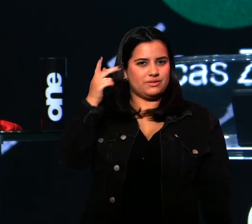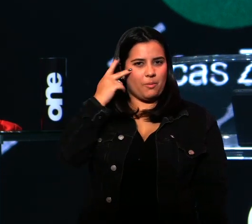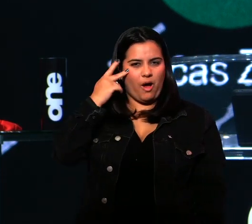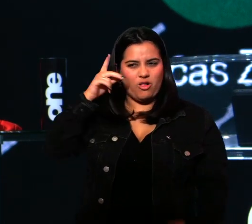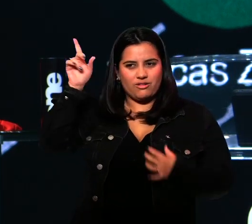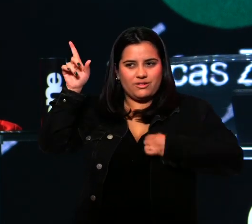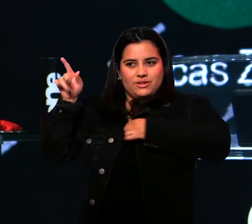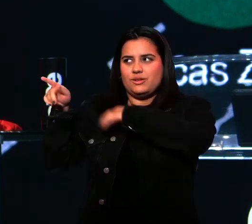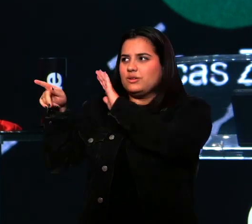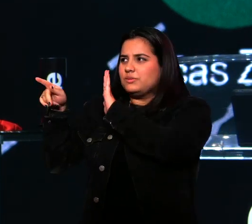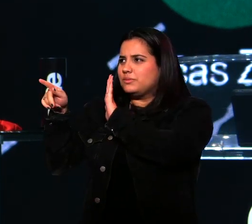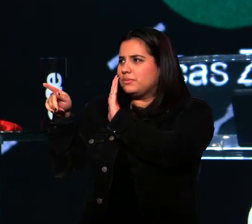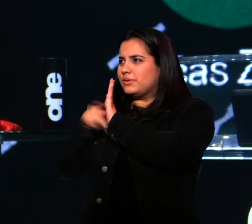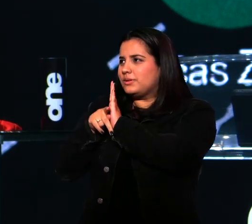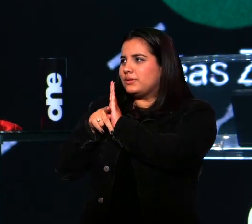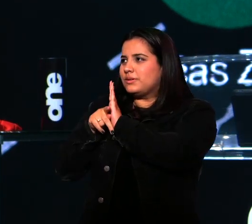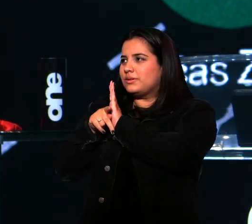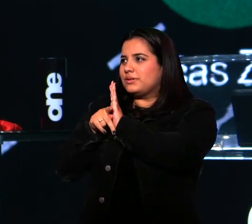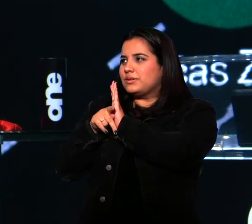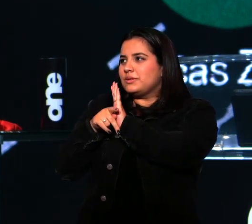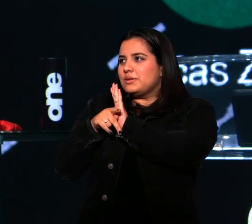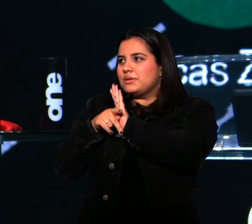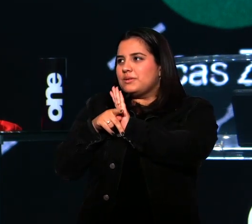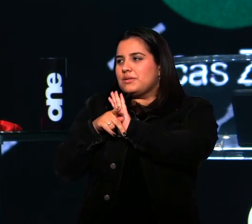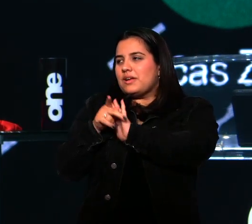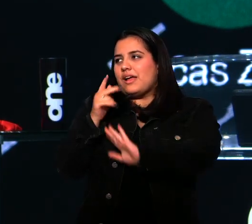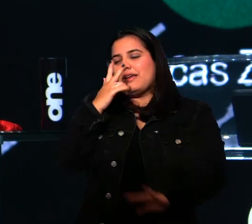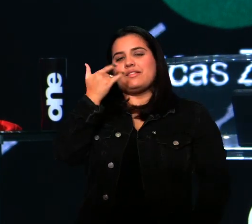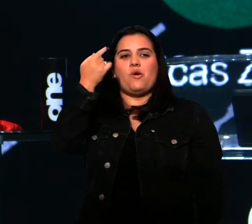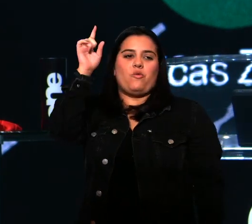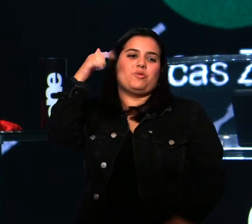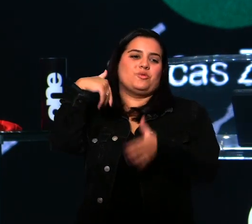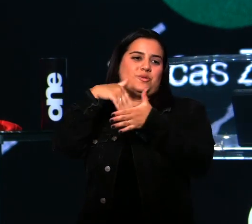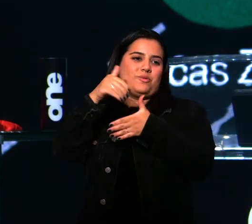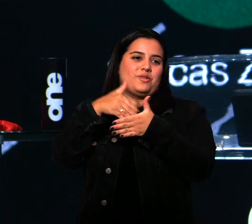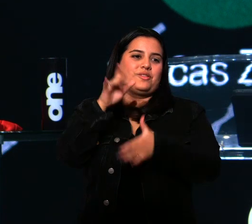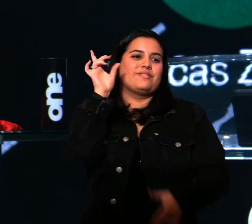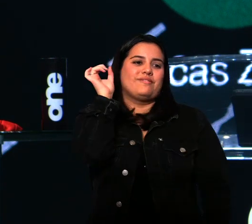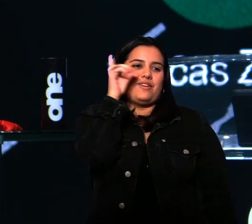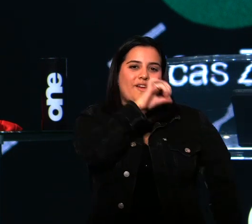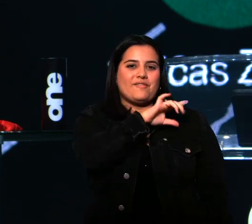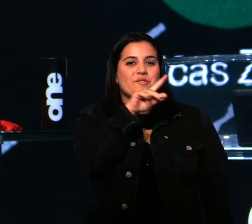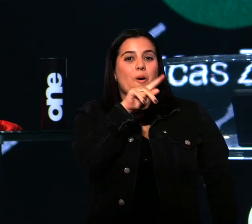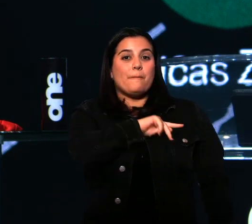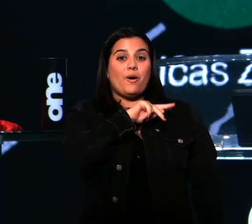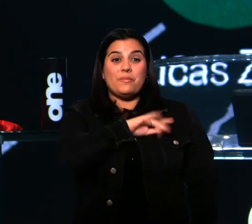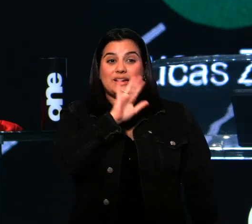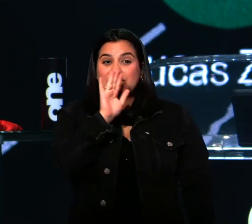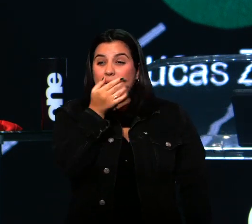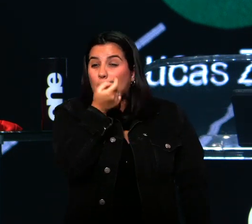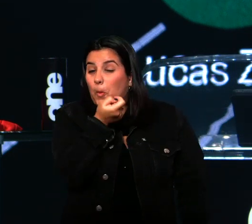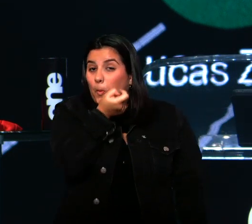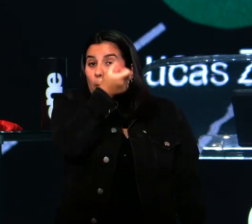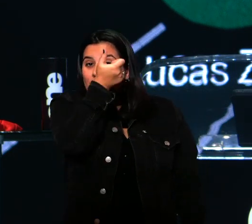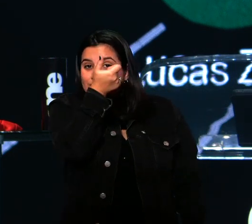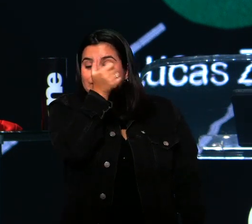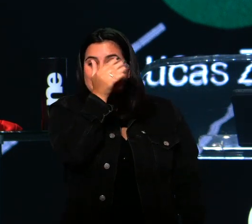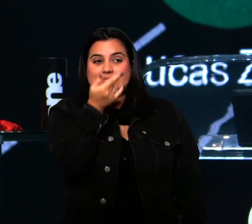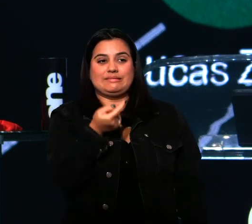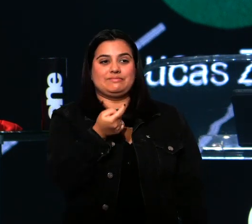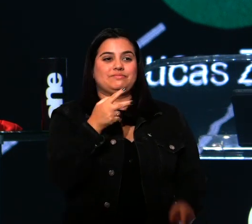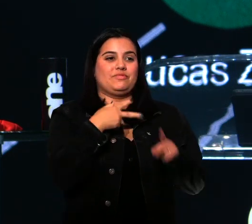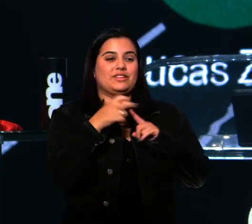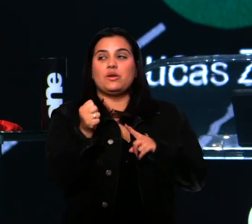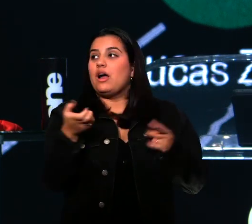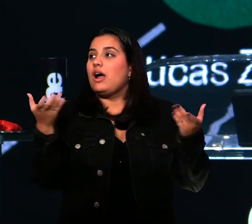Não queria dizer nada, mas surpreendeu. Prefiro não comentar o último jogo, mas tudo certo, né? Palmeiras vai para os pênaltis, acabou, gente. Não tem jeito, tem conversa.